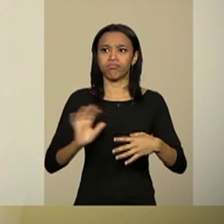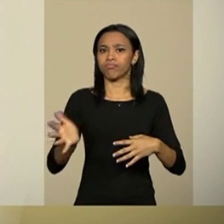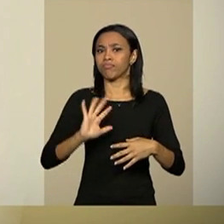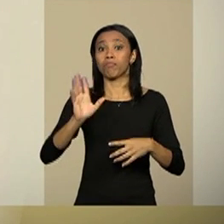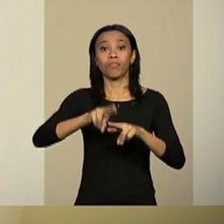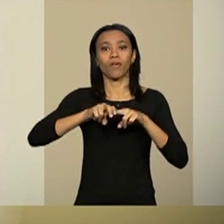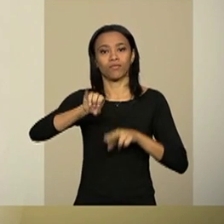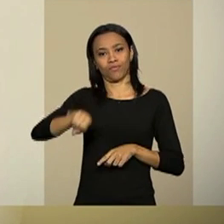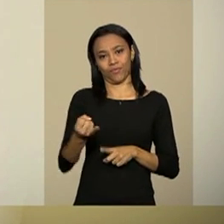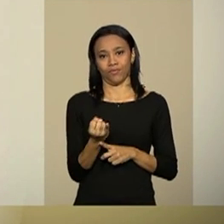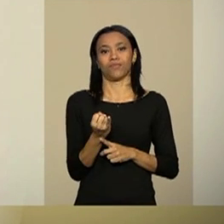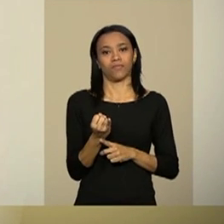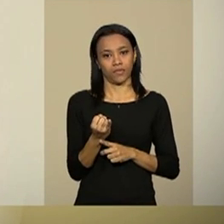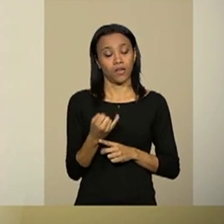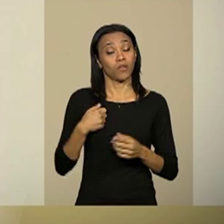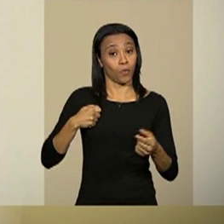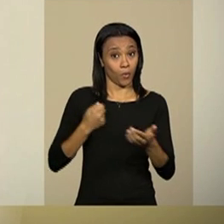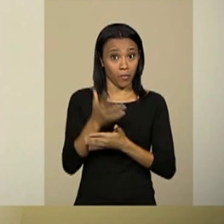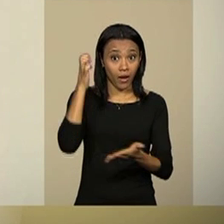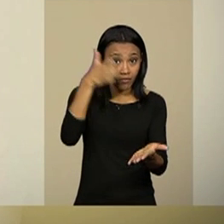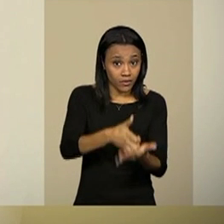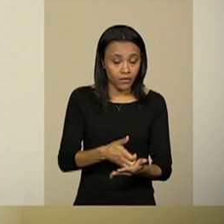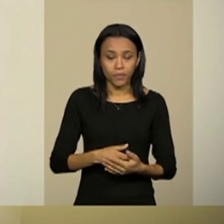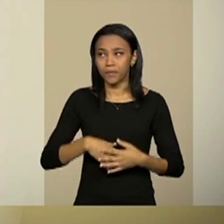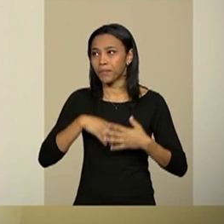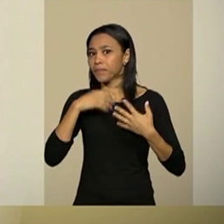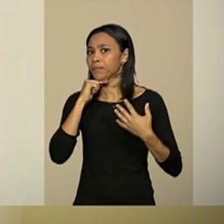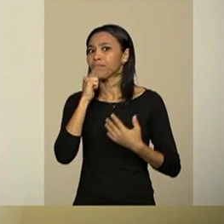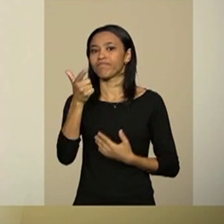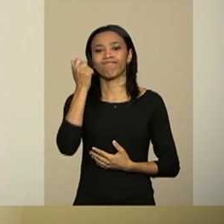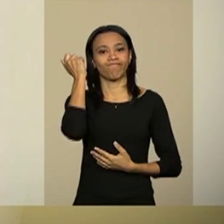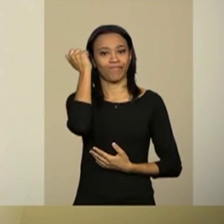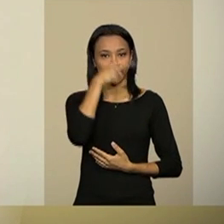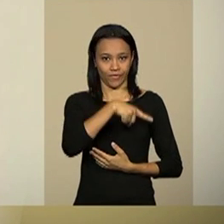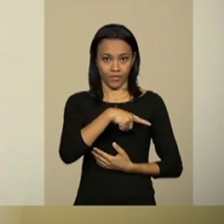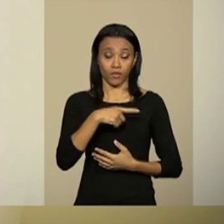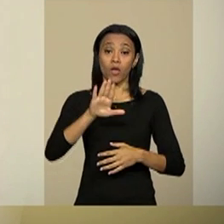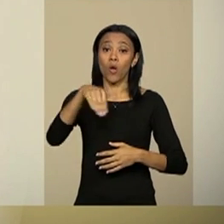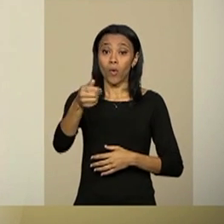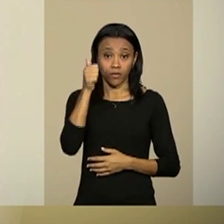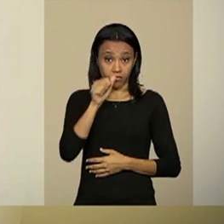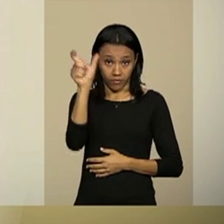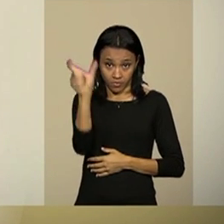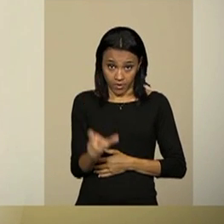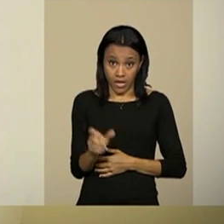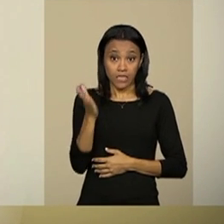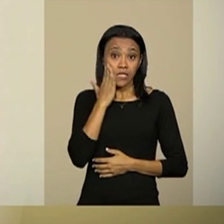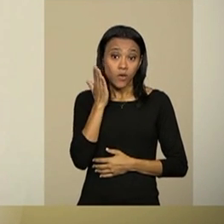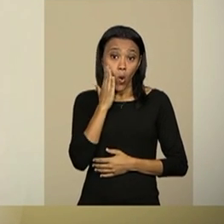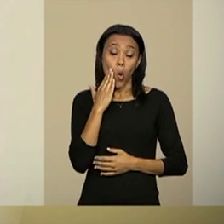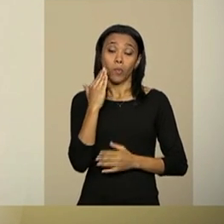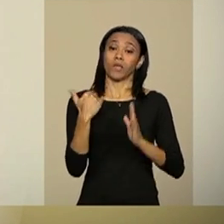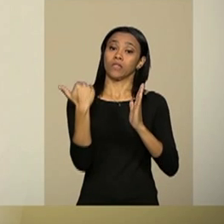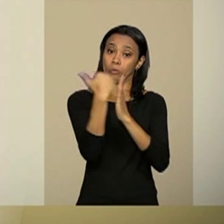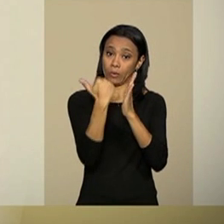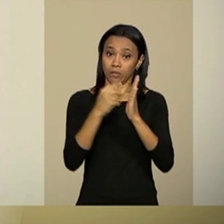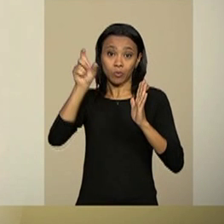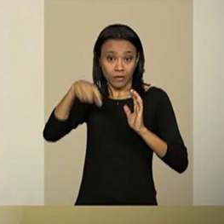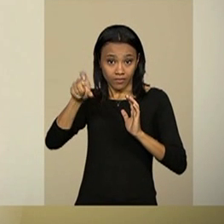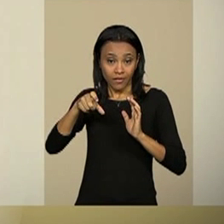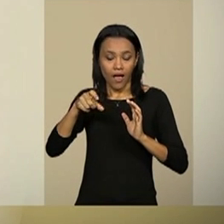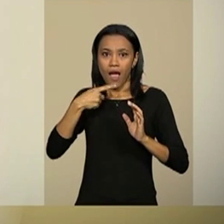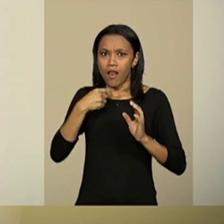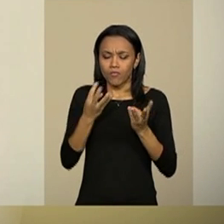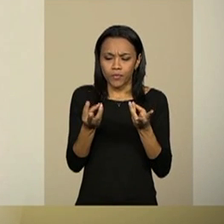dos juros comprar à vista então luciano nem se fala quando a dona edna soube do minha casa melhor ela fez as